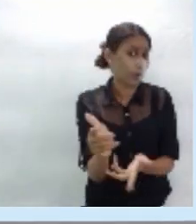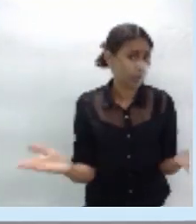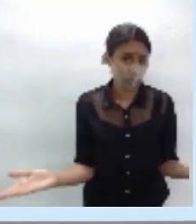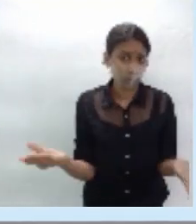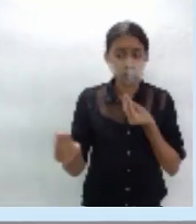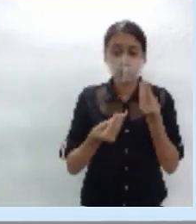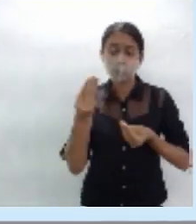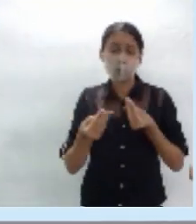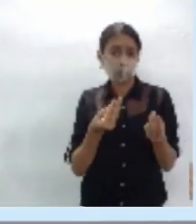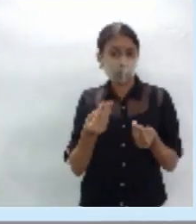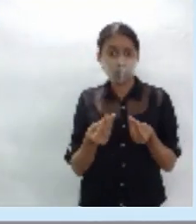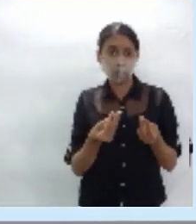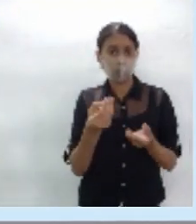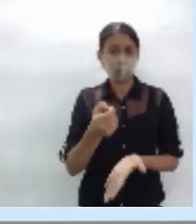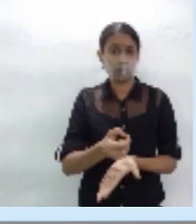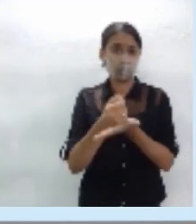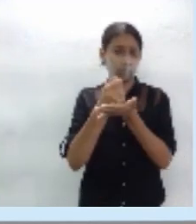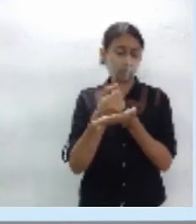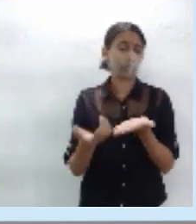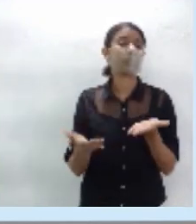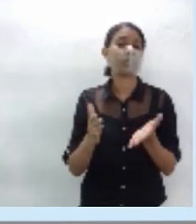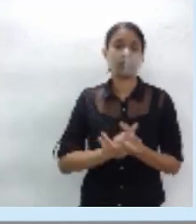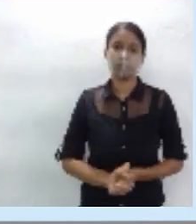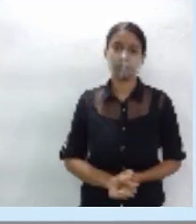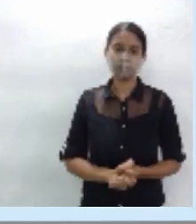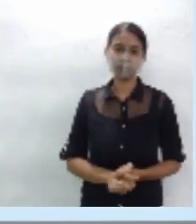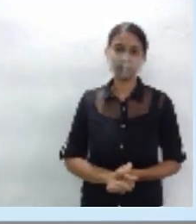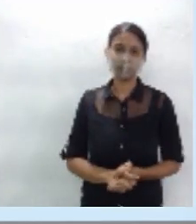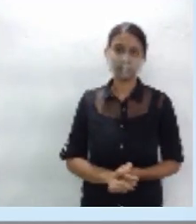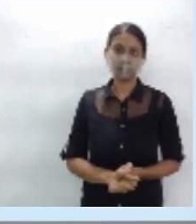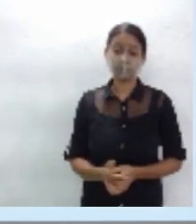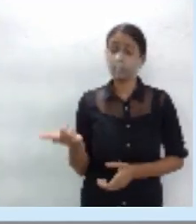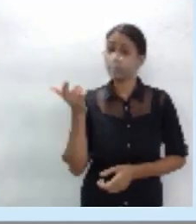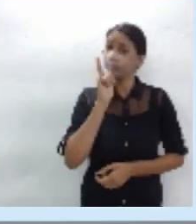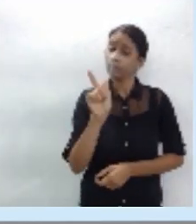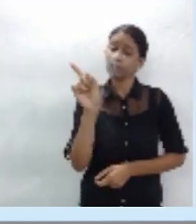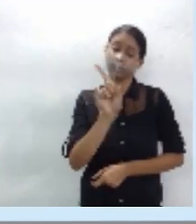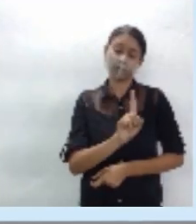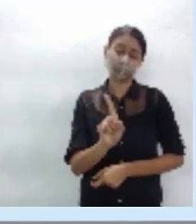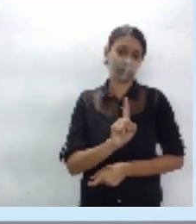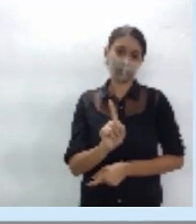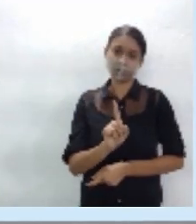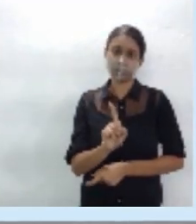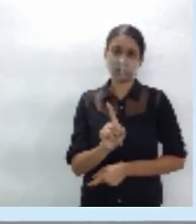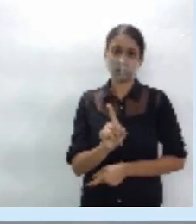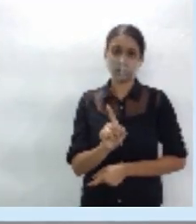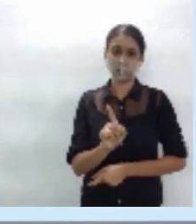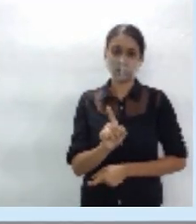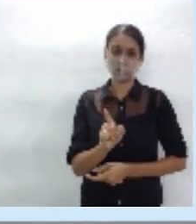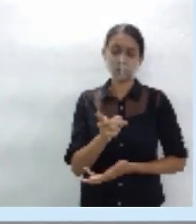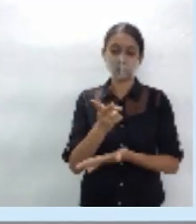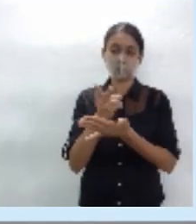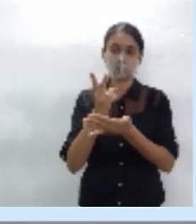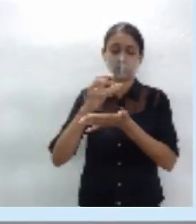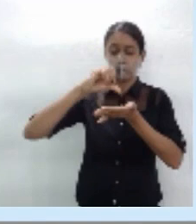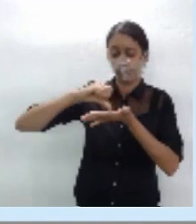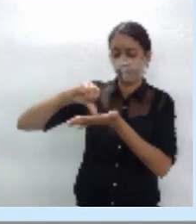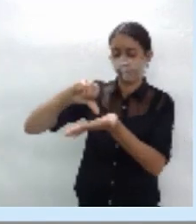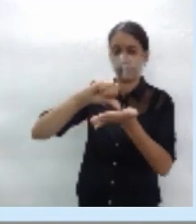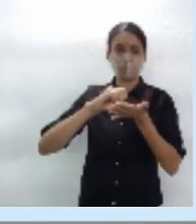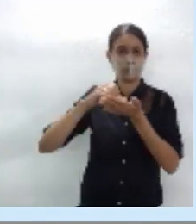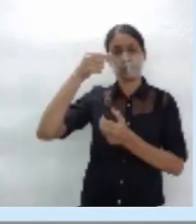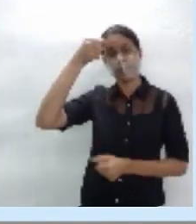financiar mais nada na indústria bélica, eu não vou mais conseguir manter minhas colônias